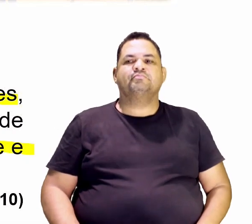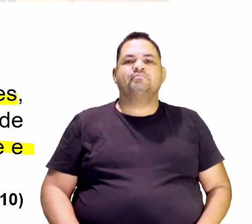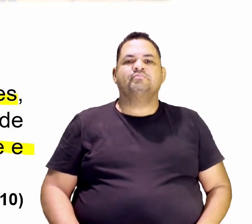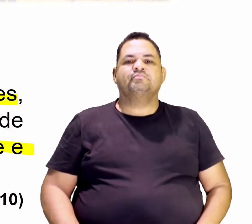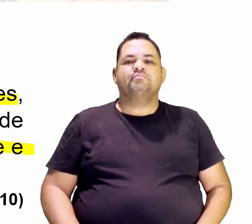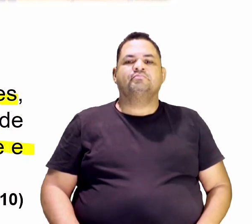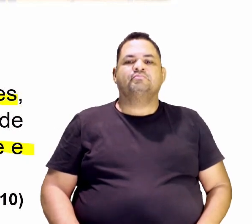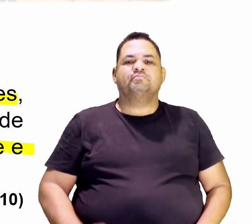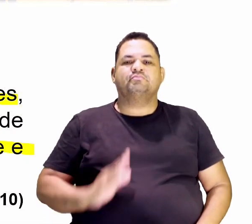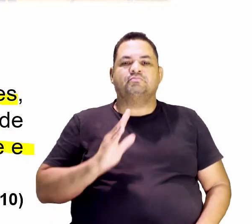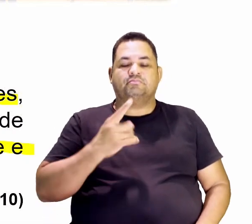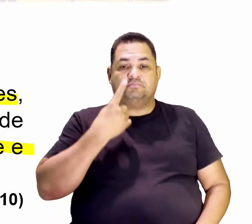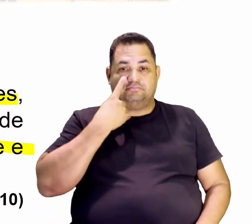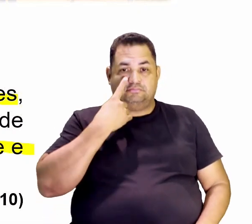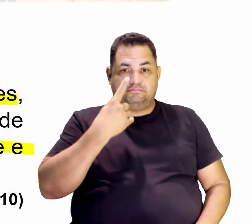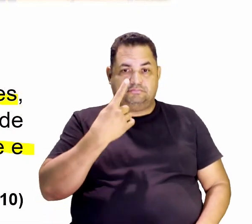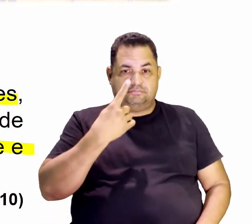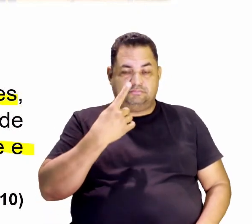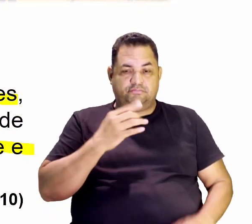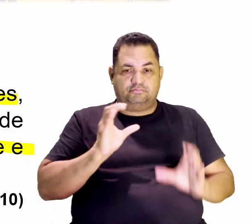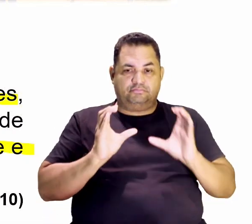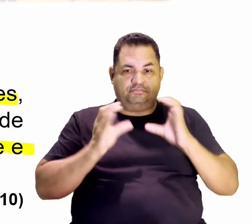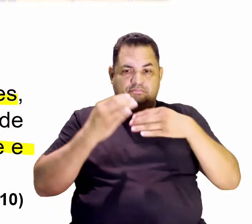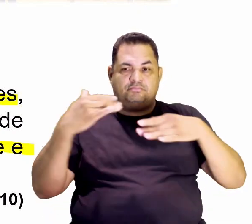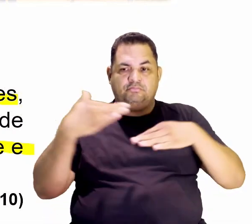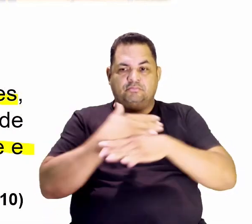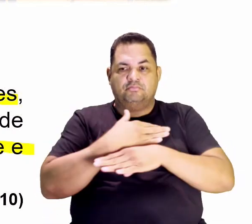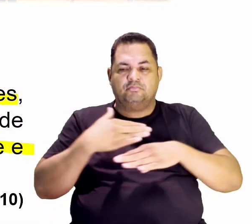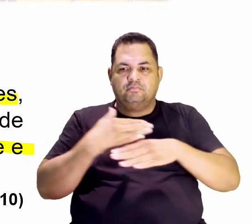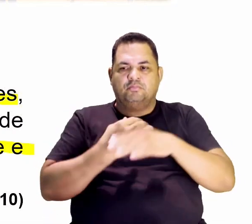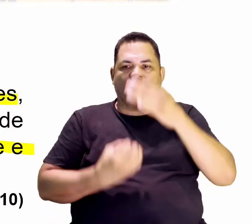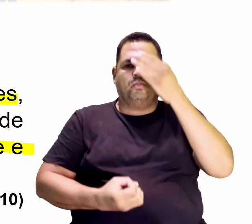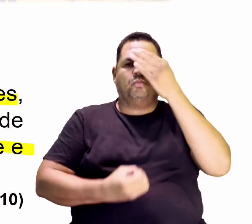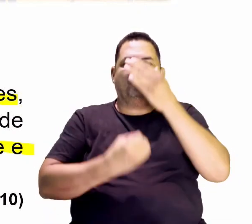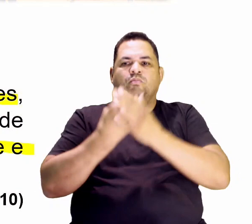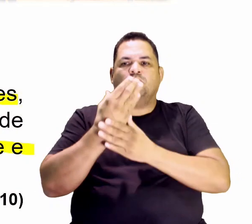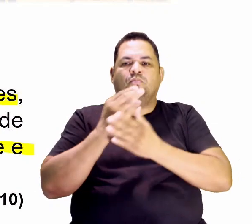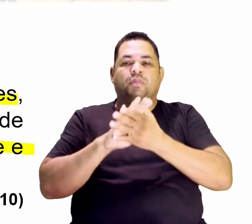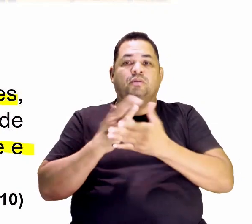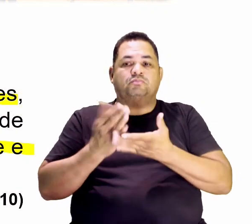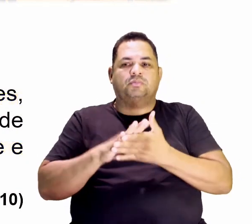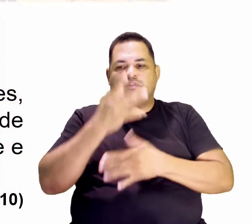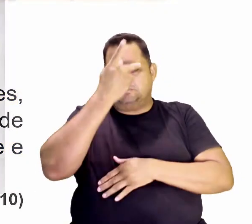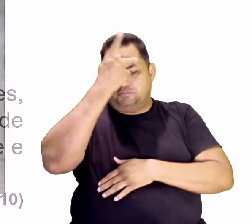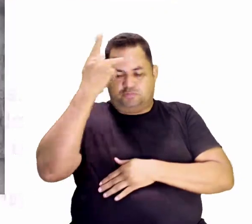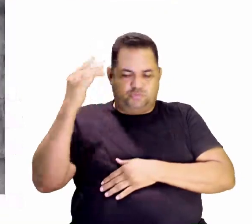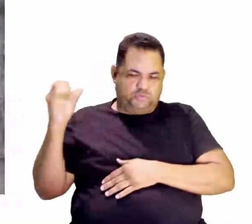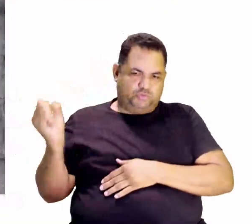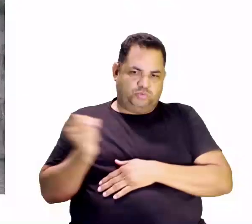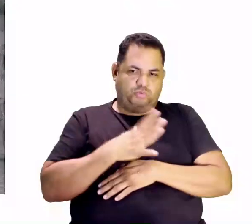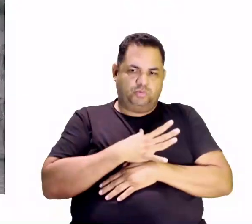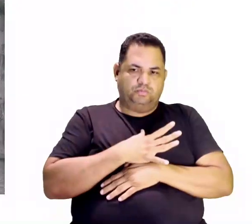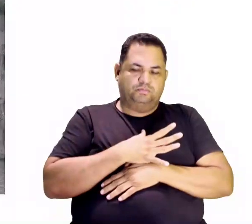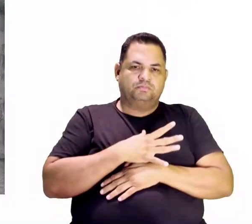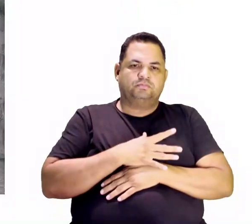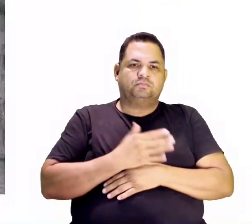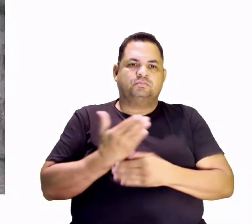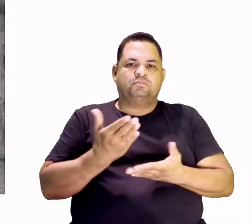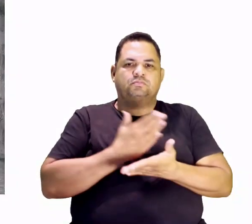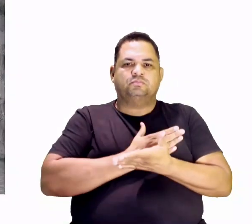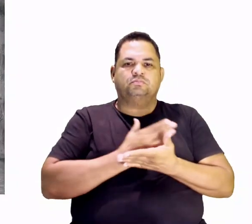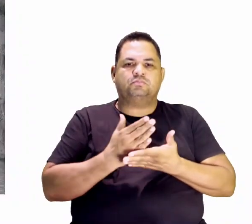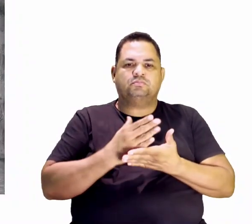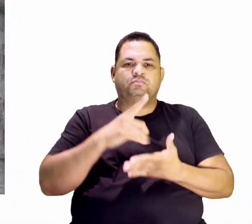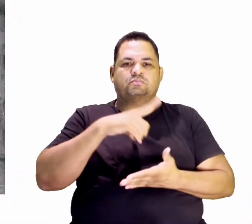já viu aqui que essas tribos urbanas, elas surgem com a galera jovem, né? E aí a gente começa a ter